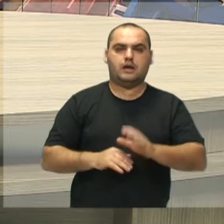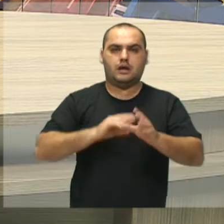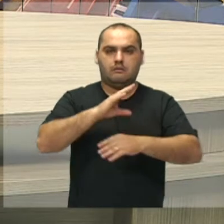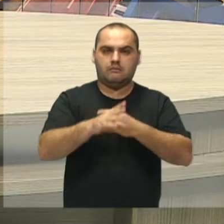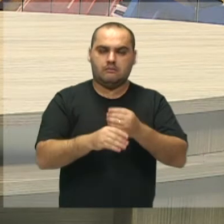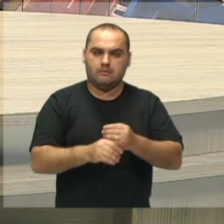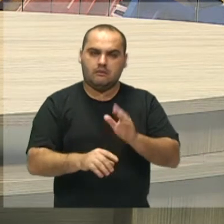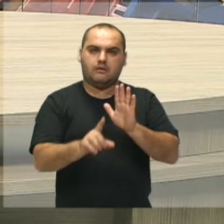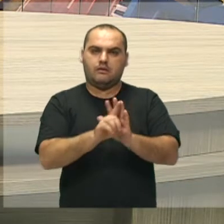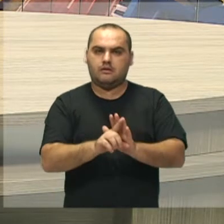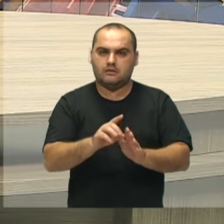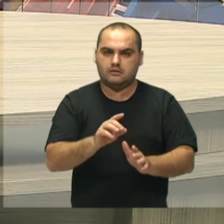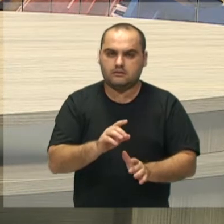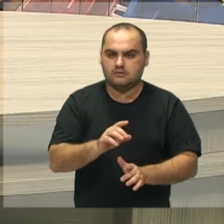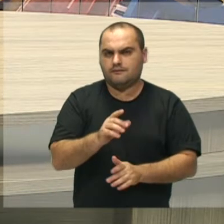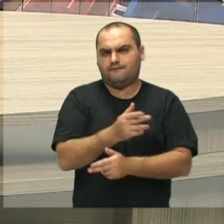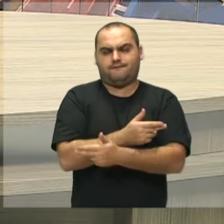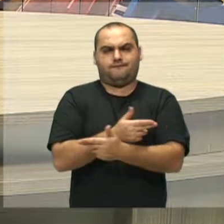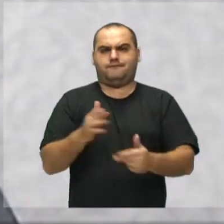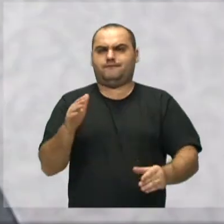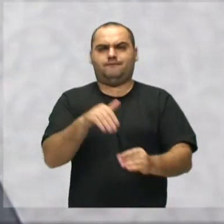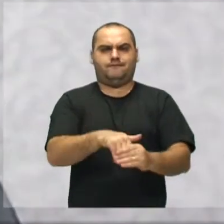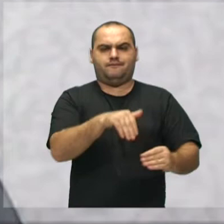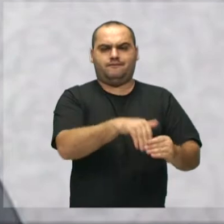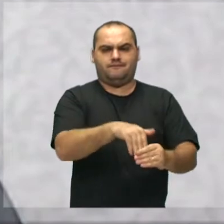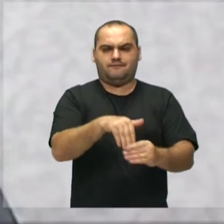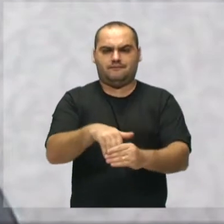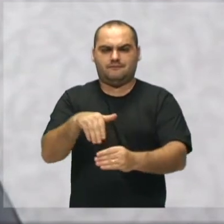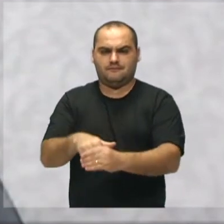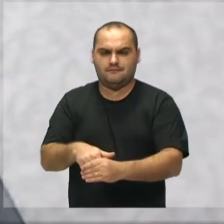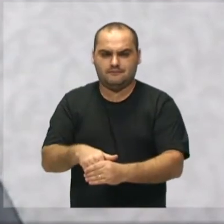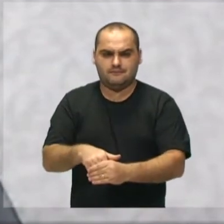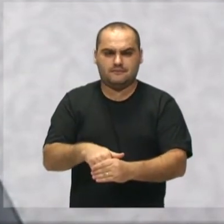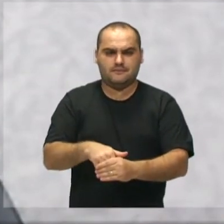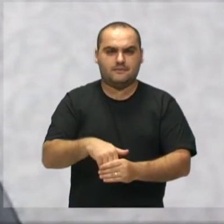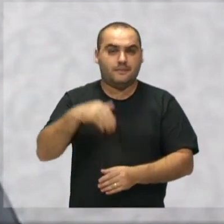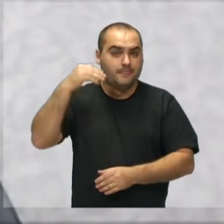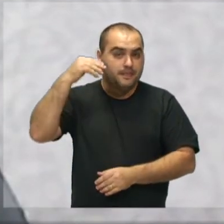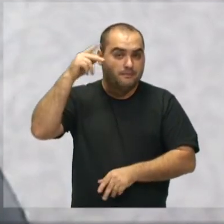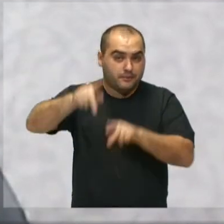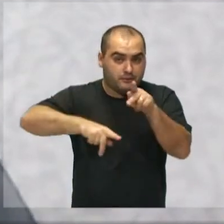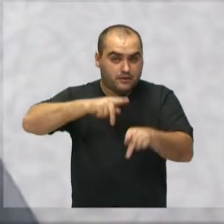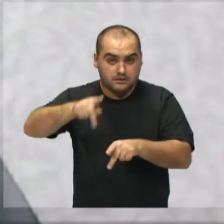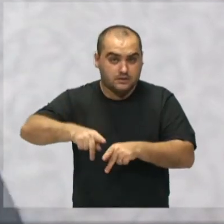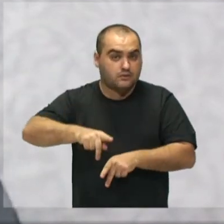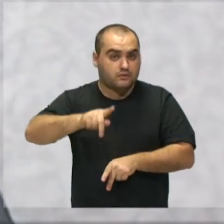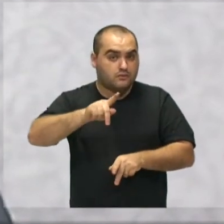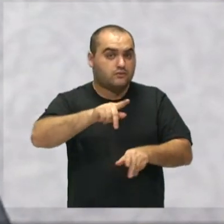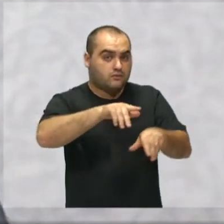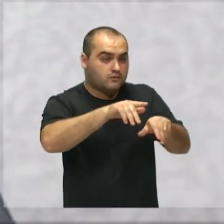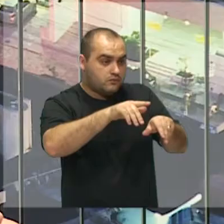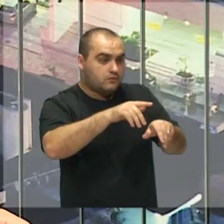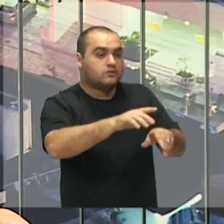em leis municipais, eles vão ter um monte de coisa. A população lá é fortemente consultada. Nós fizemos